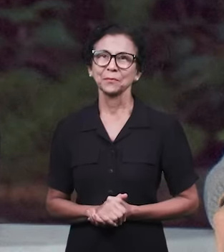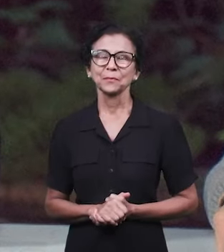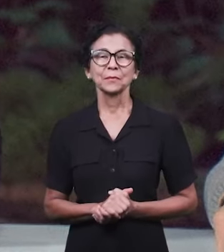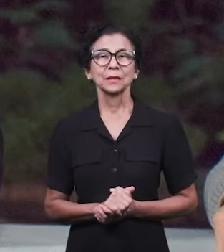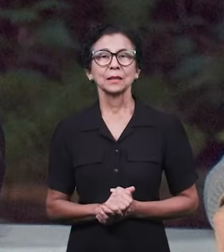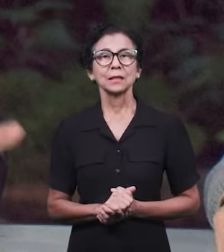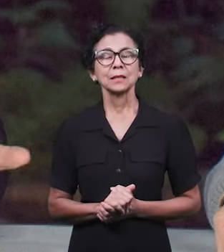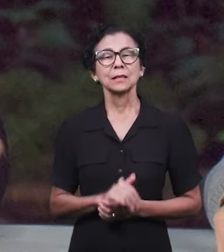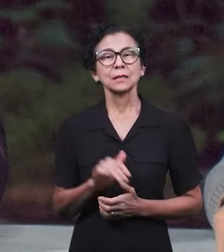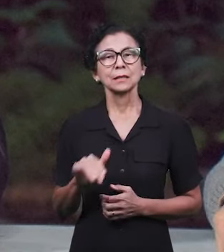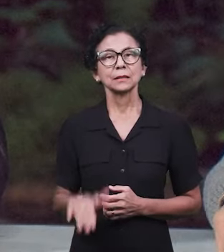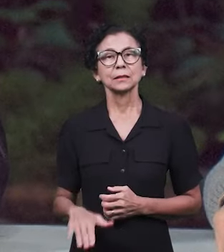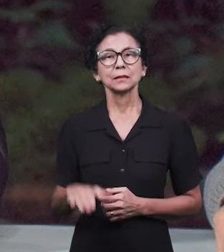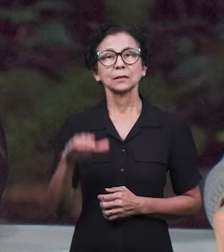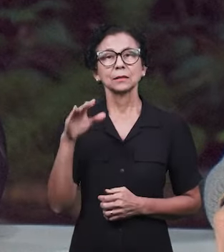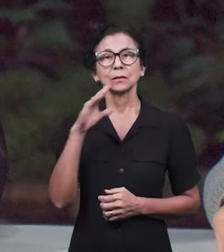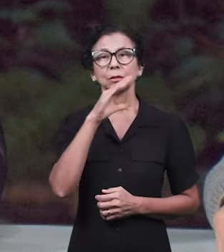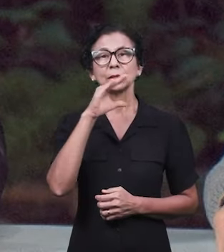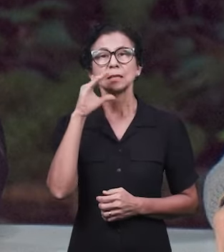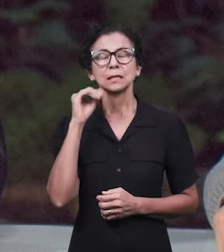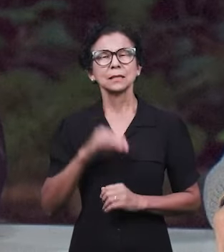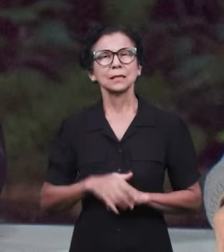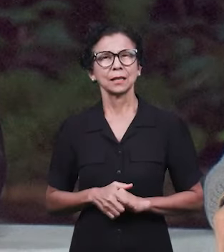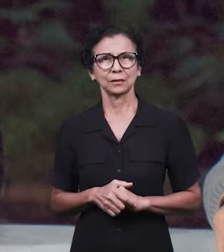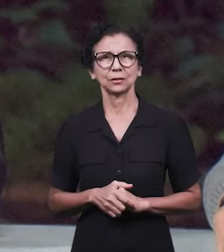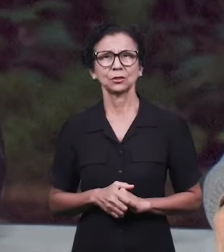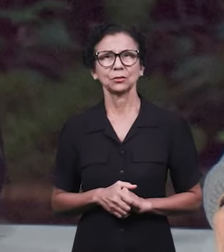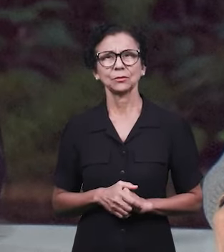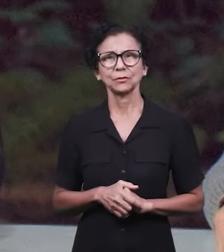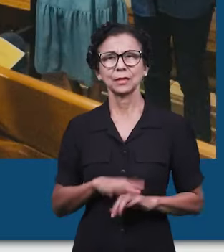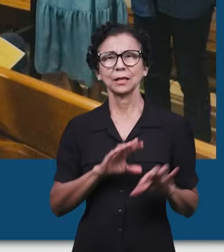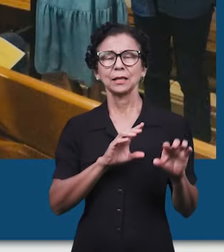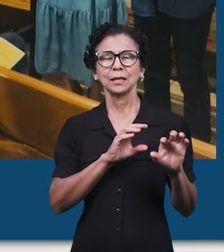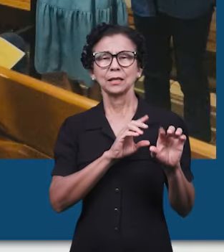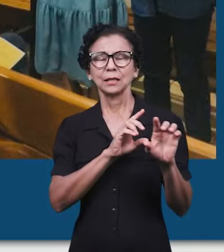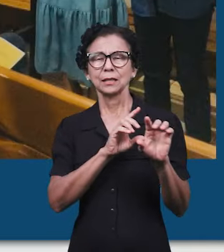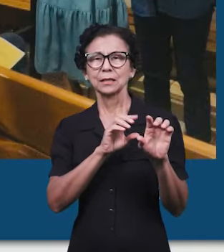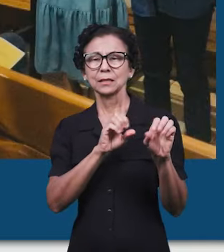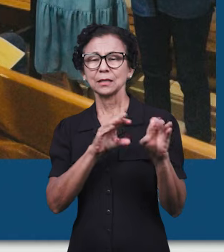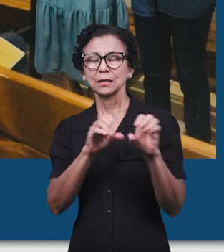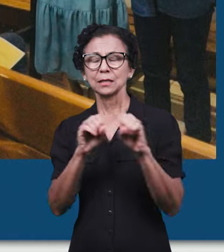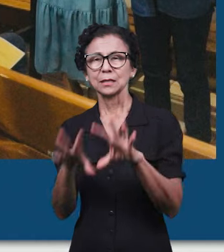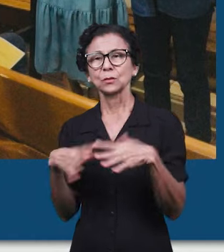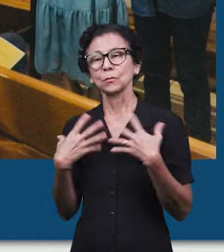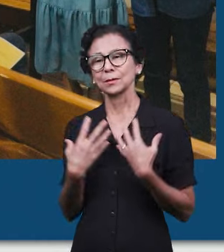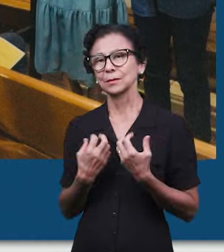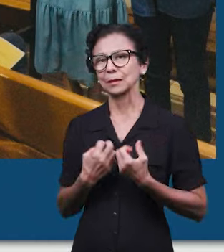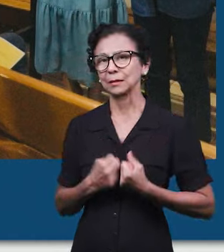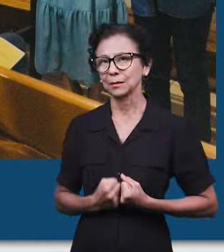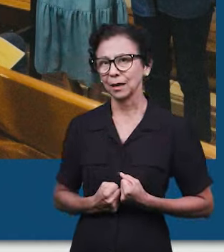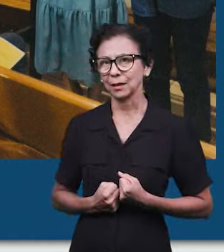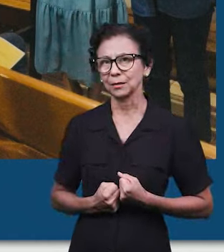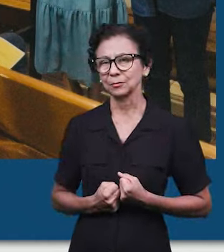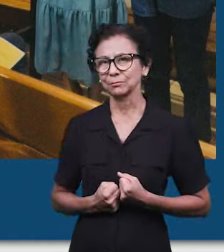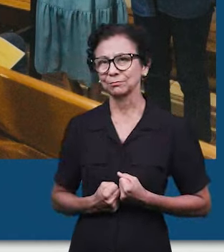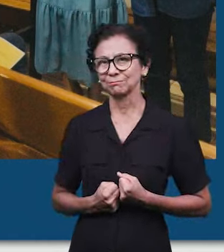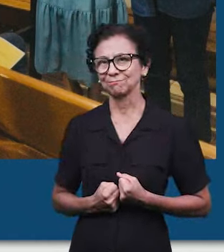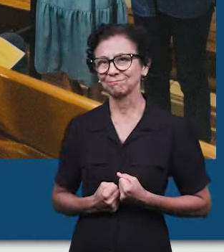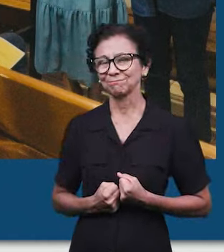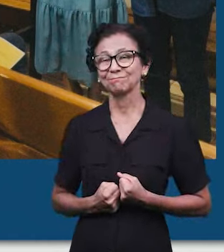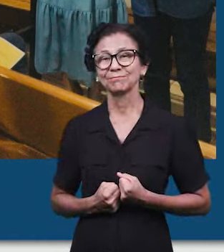Nós tivemos uma experiência, compartilho aqui com os irmãos, nessa primeira imagem, onde essa criança ainda